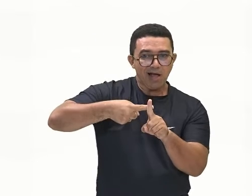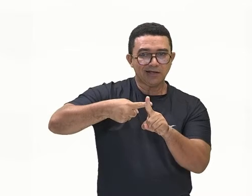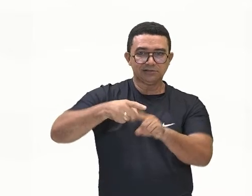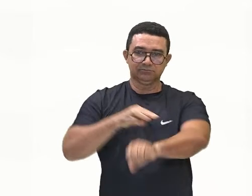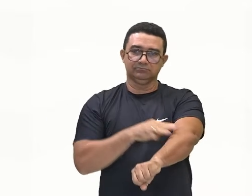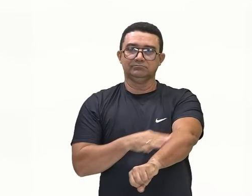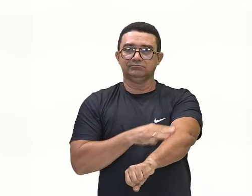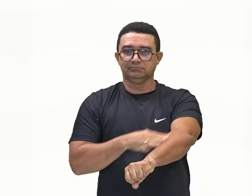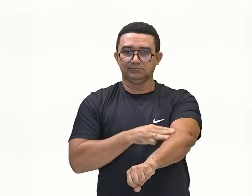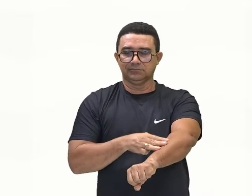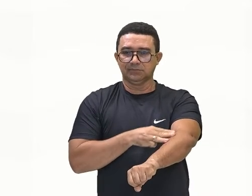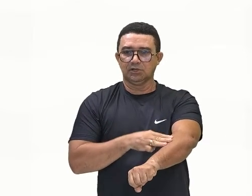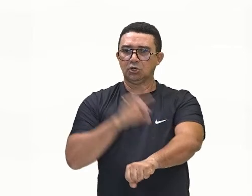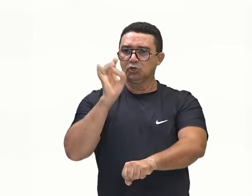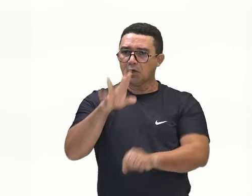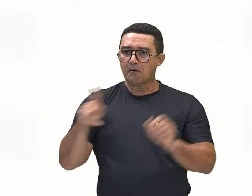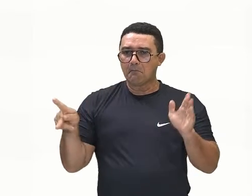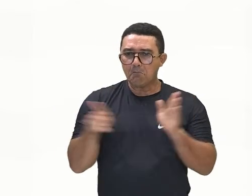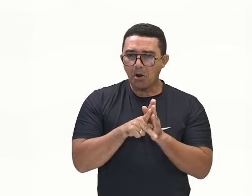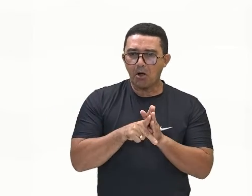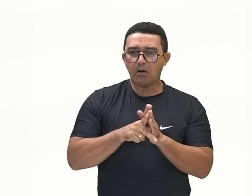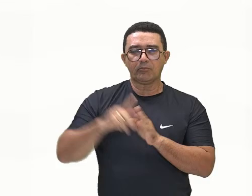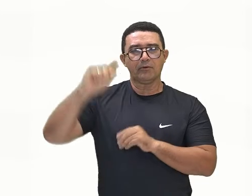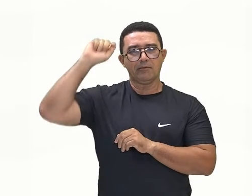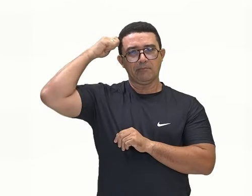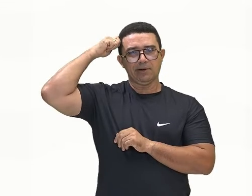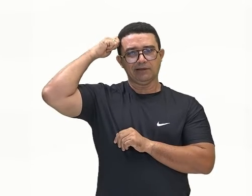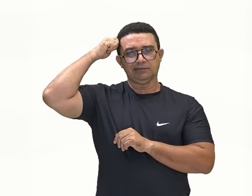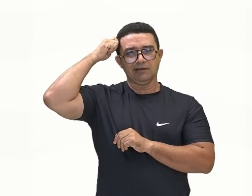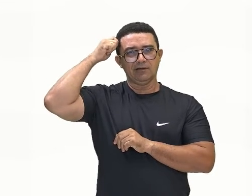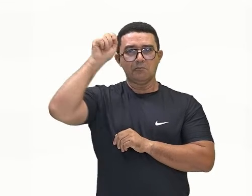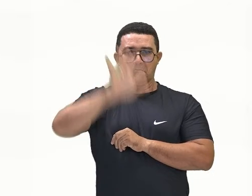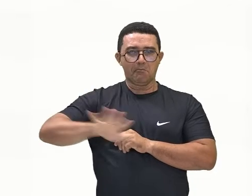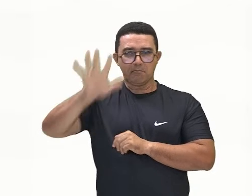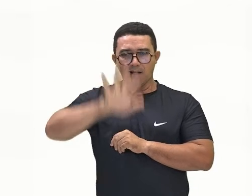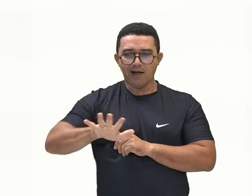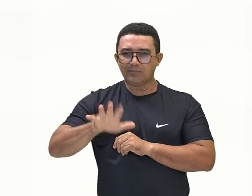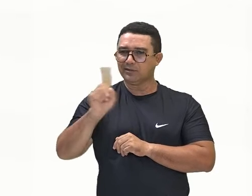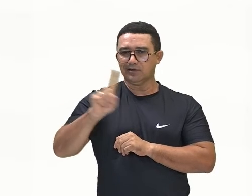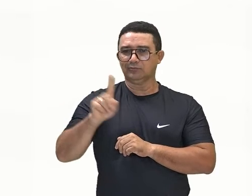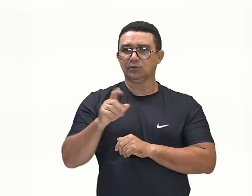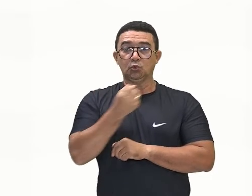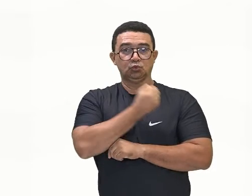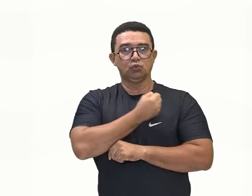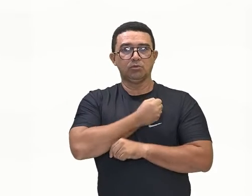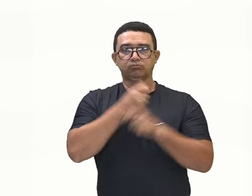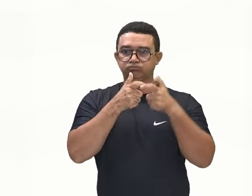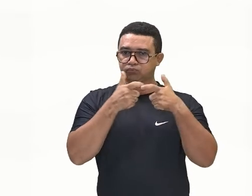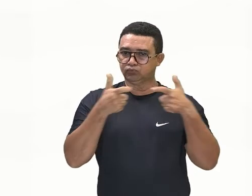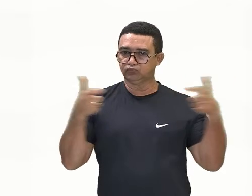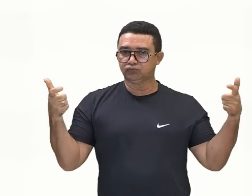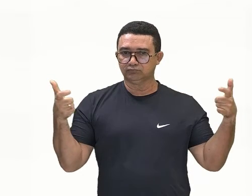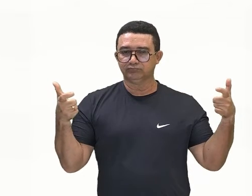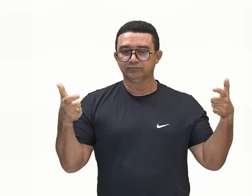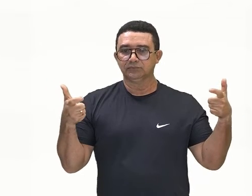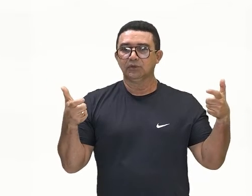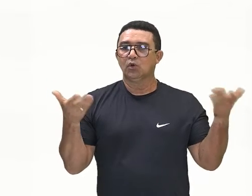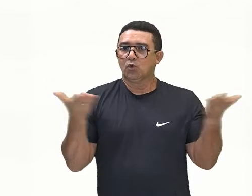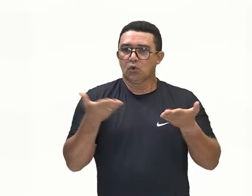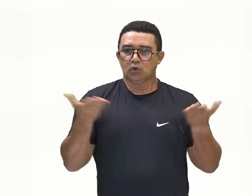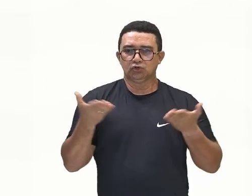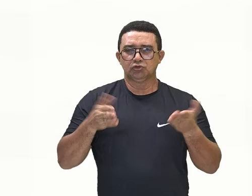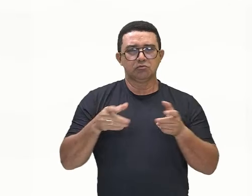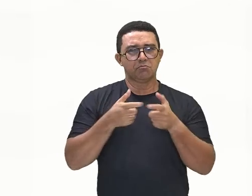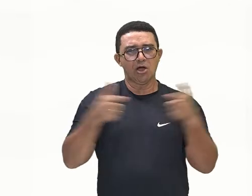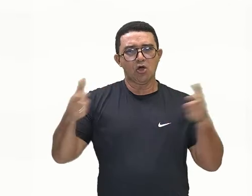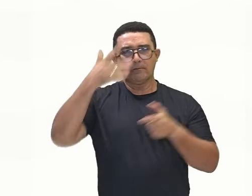somente a população preta que está nesse mapa, por isso que os números são grandes. a gente vai já ver que hoje a maior parcela da população